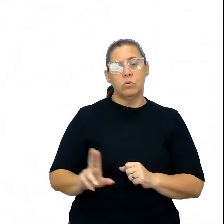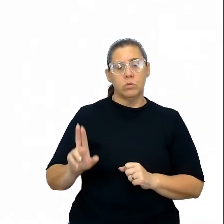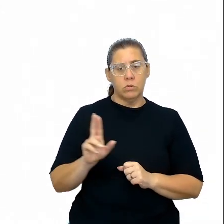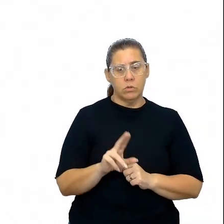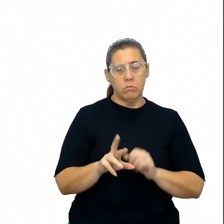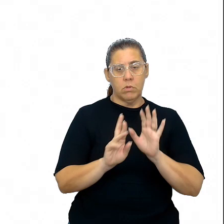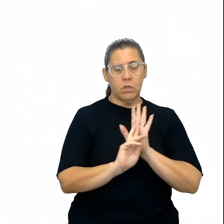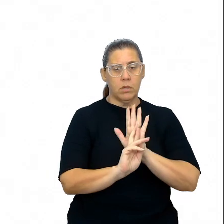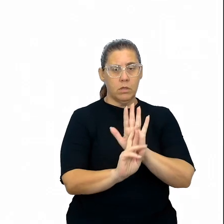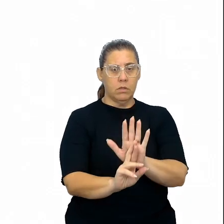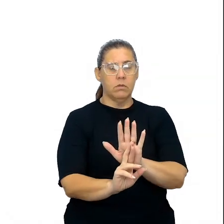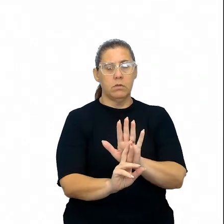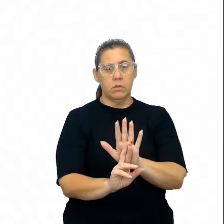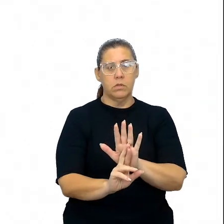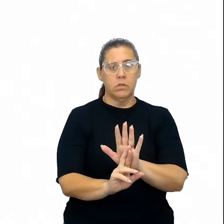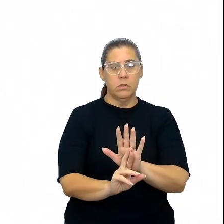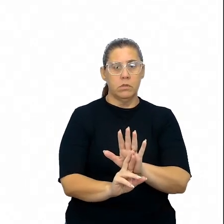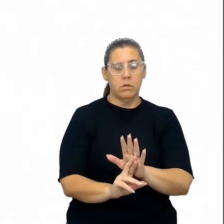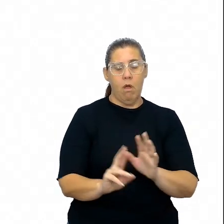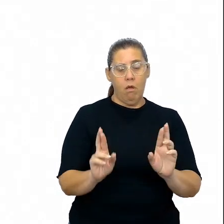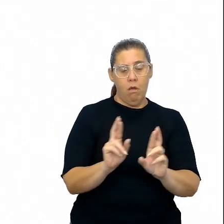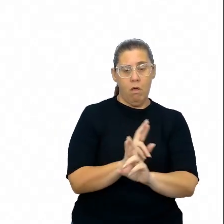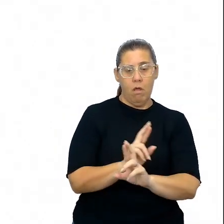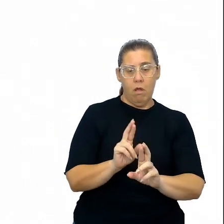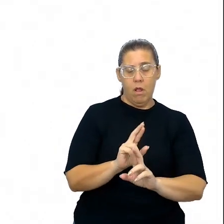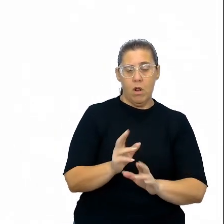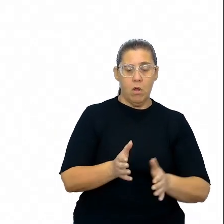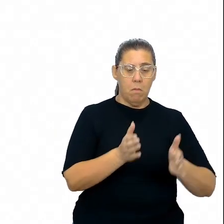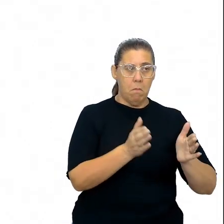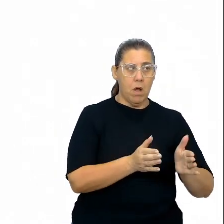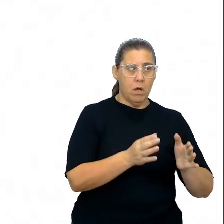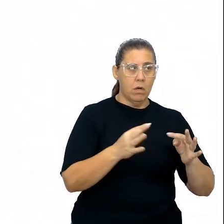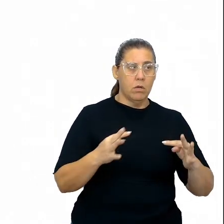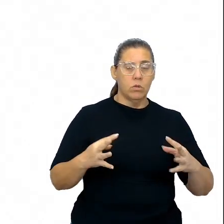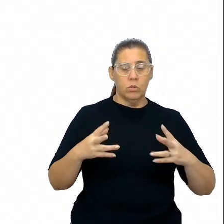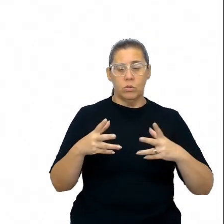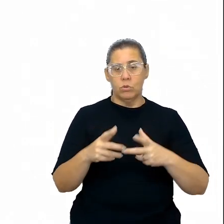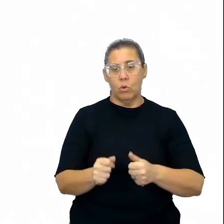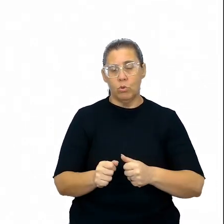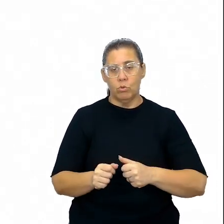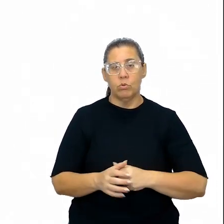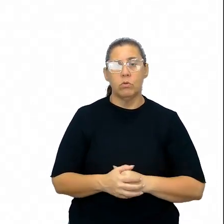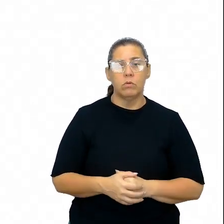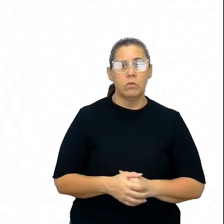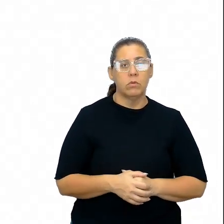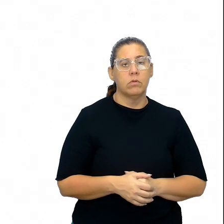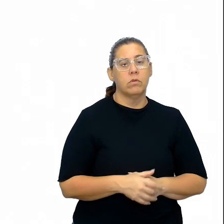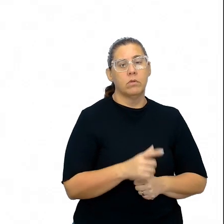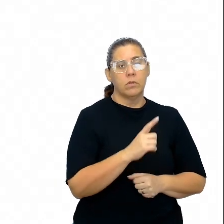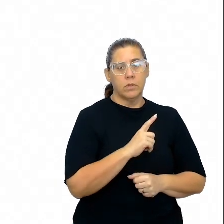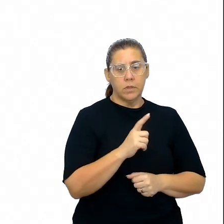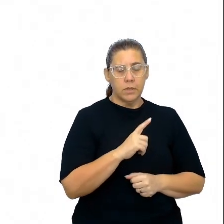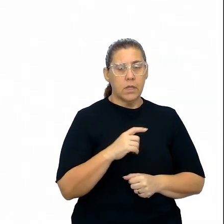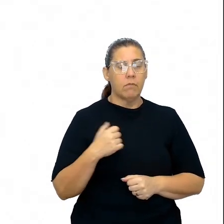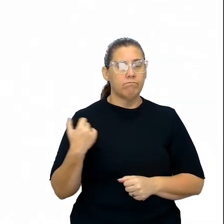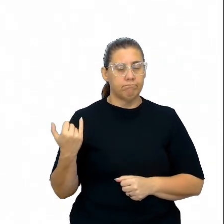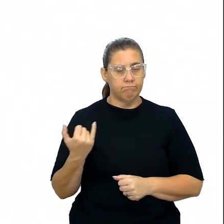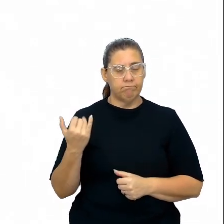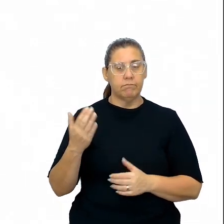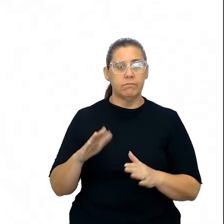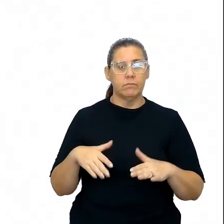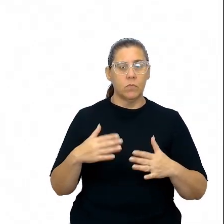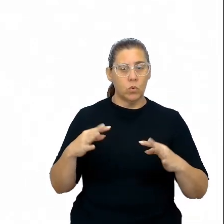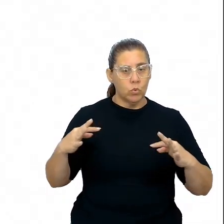para representar a relação entre uma parte e um todo. A relação parte-todo se apresenta, portanto, quando